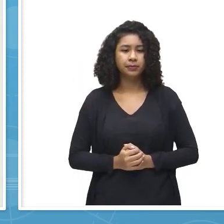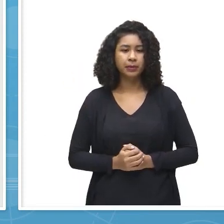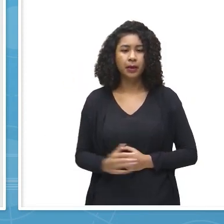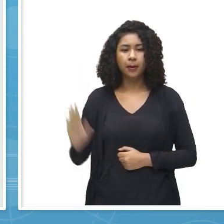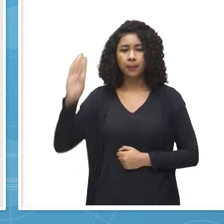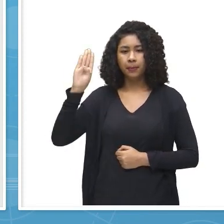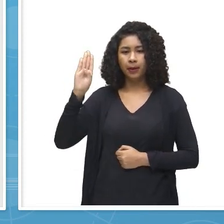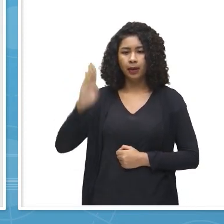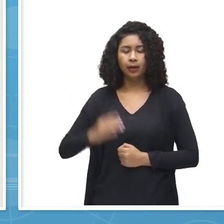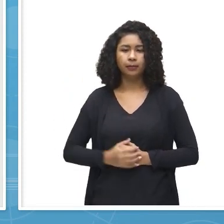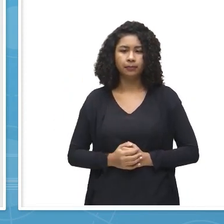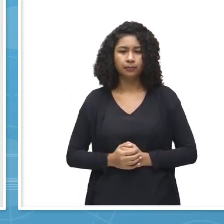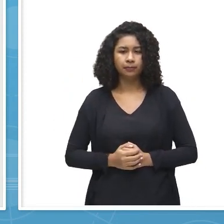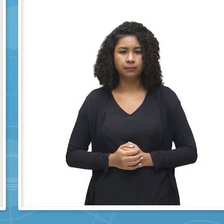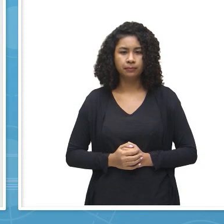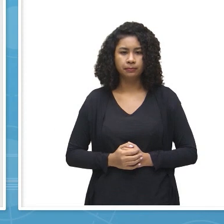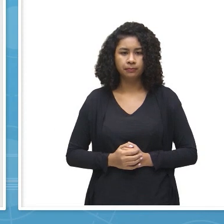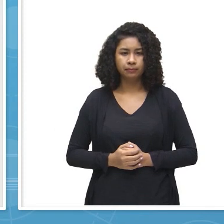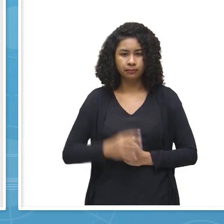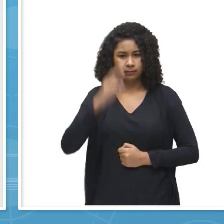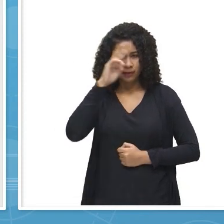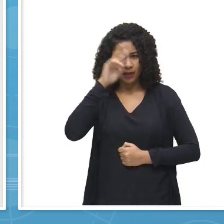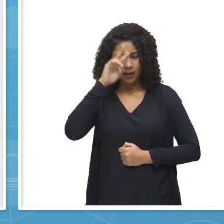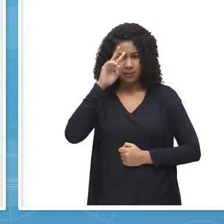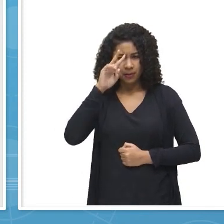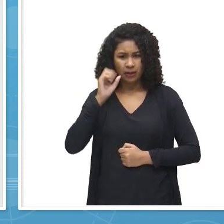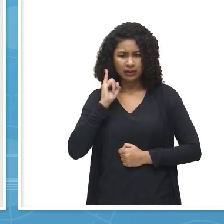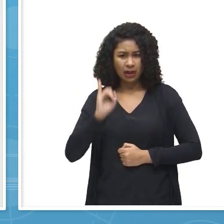B, preenchimento. Sim,